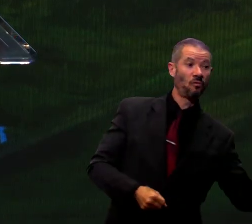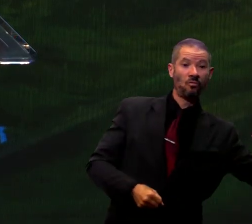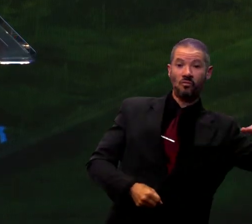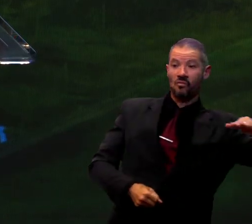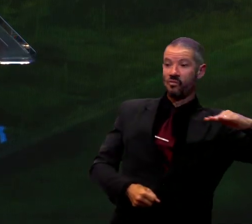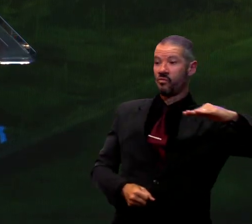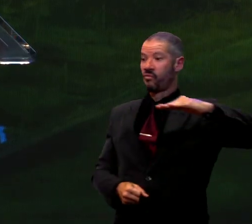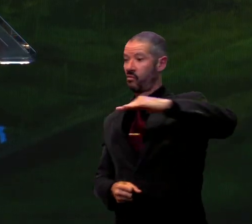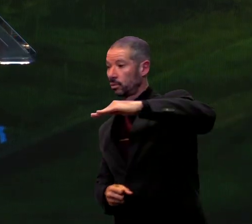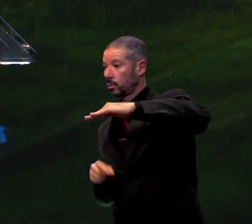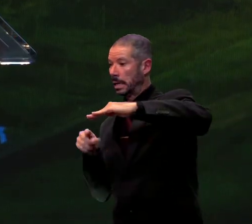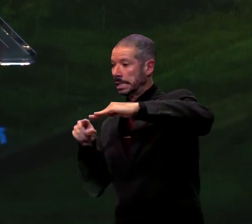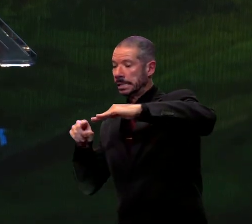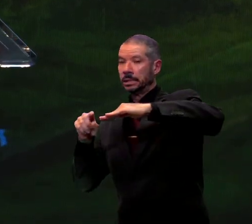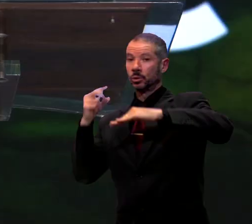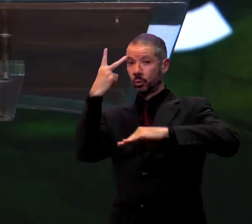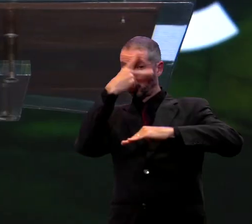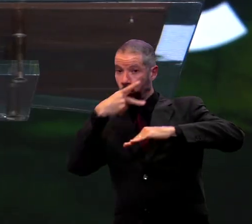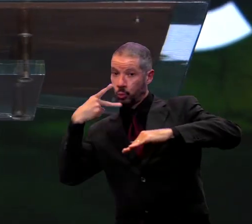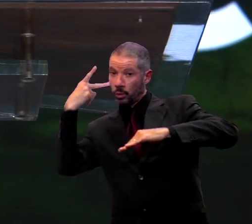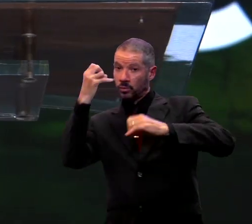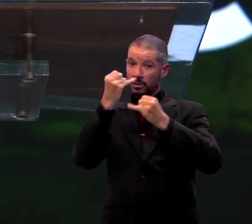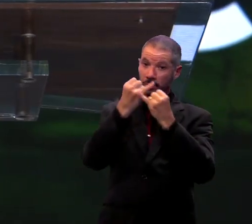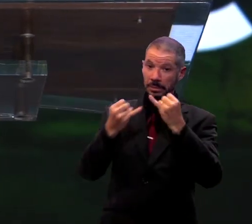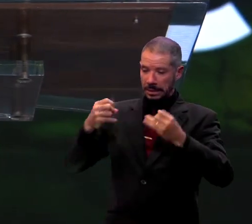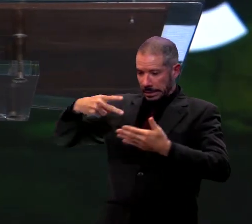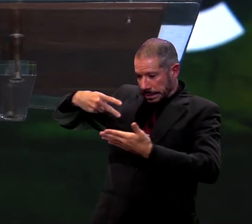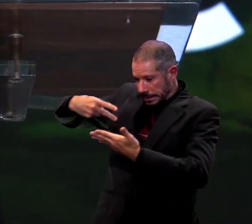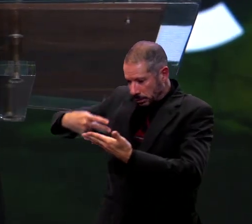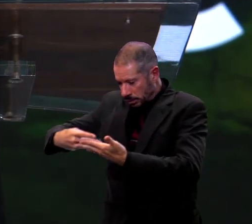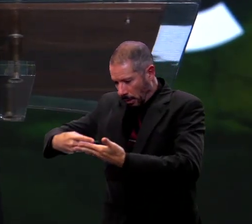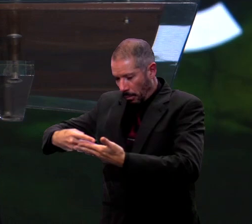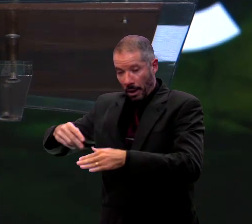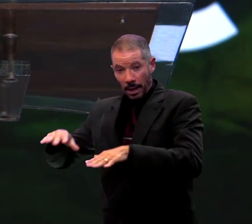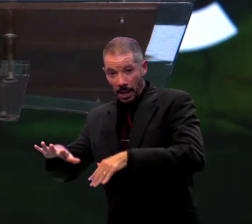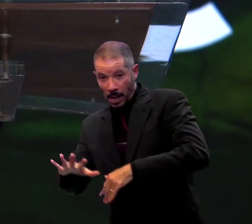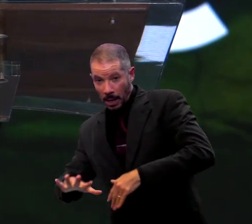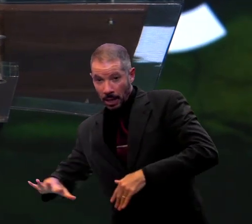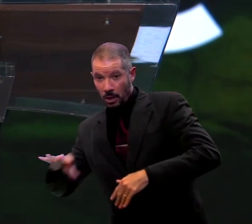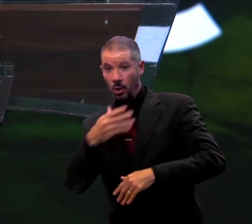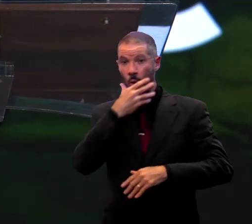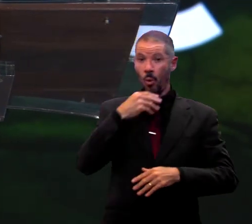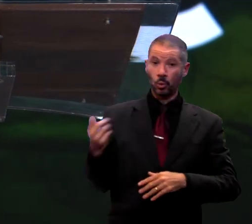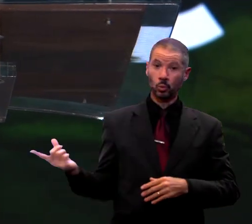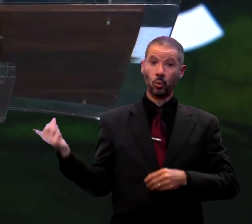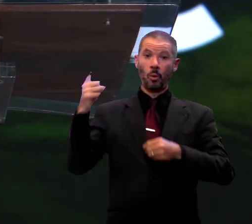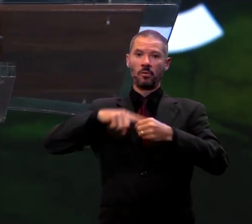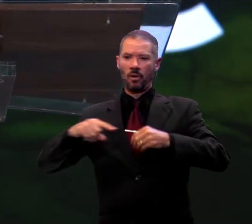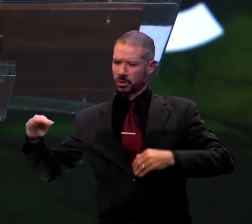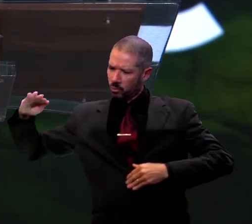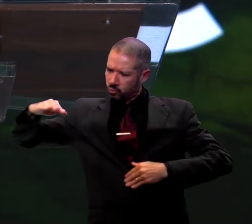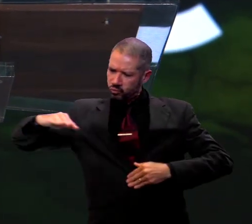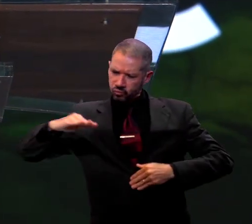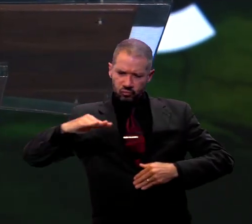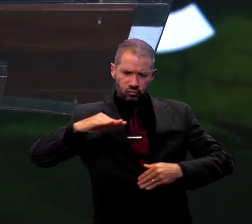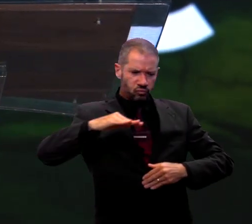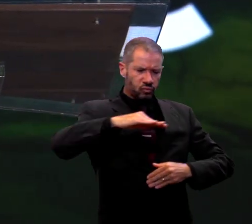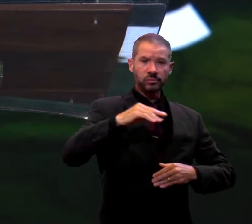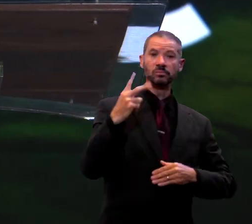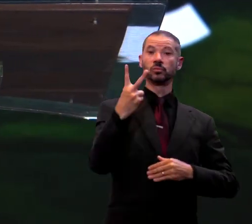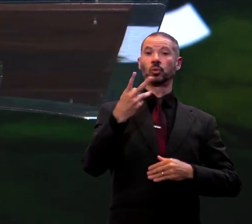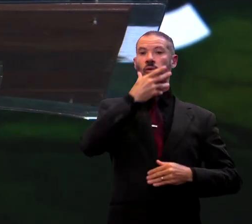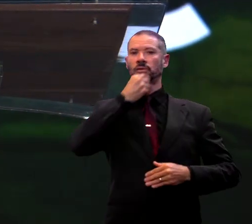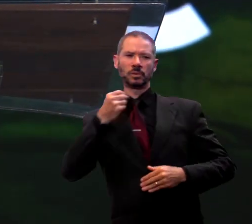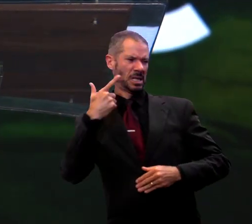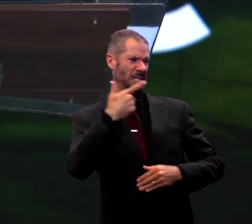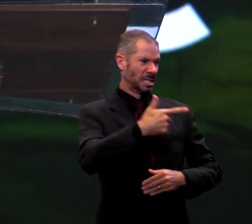carro, e nós ficamos ali cerca de 2 horas, 2 horas e meia no chão. Esse outro homem volta com o carro, e os 2 assaltantes